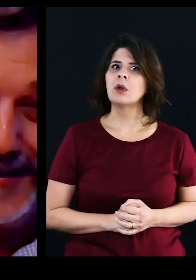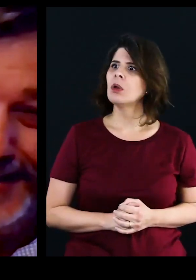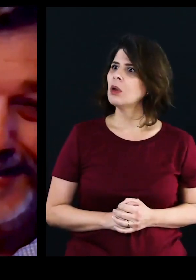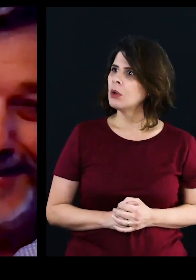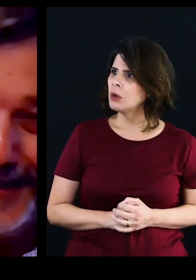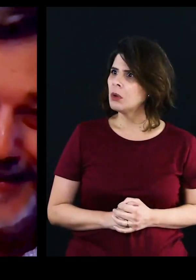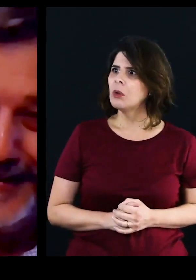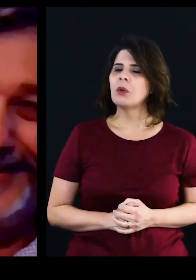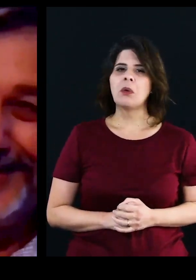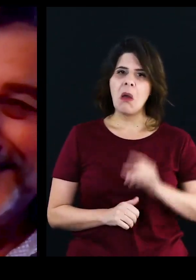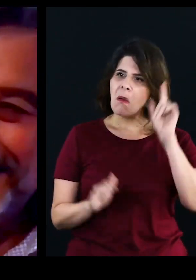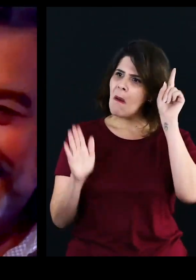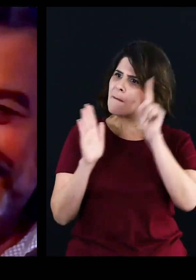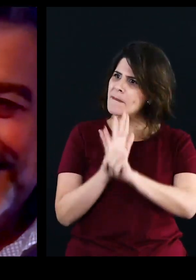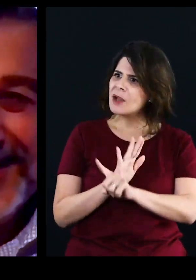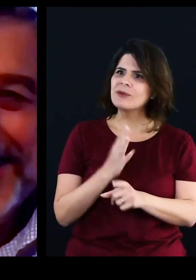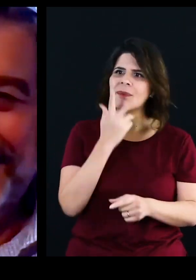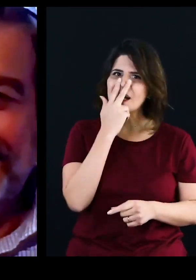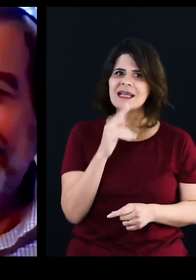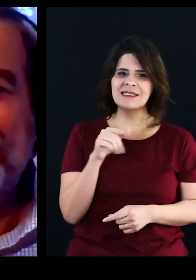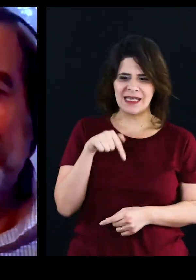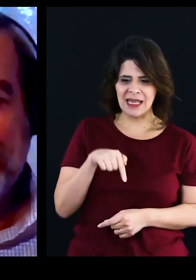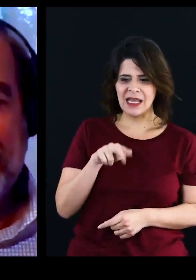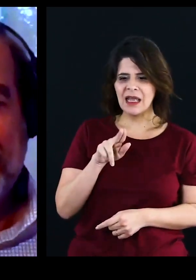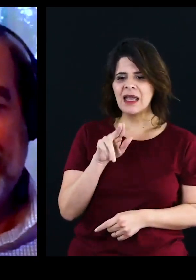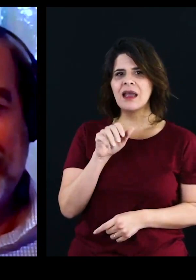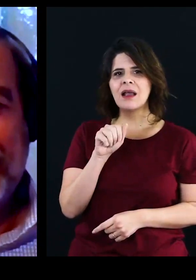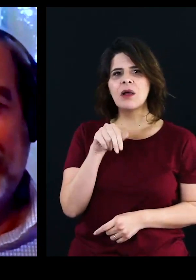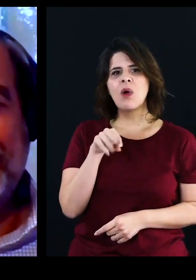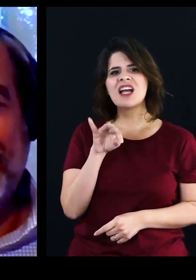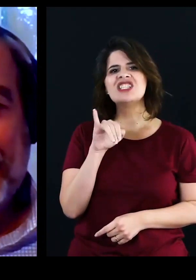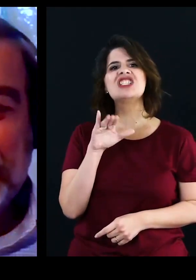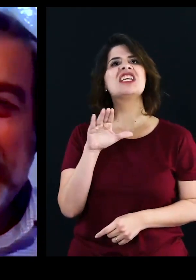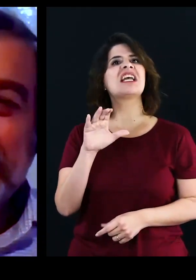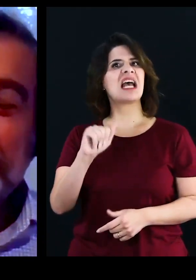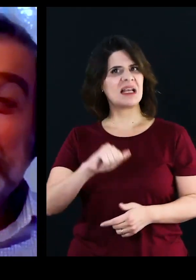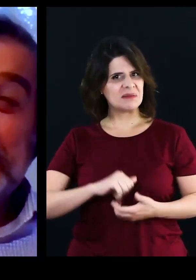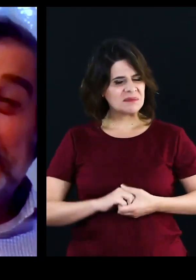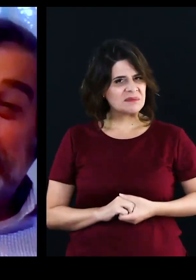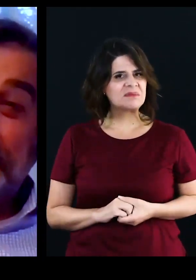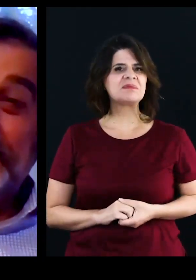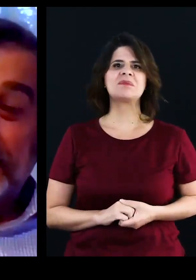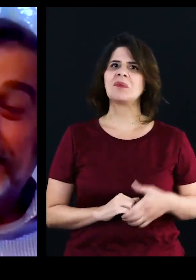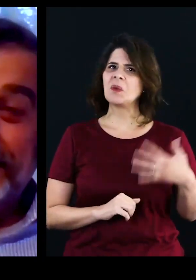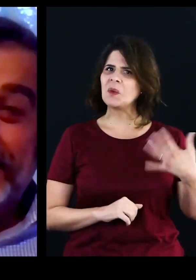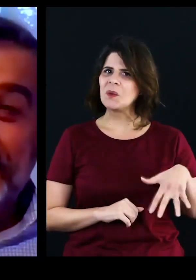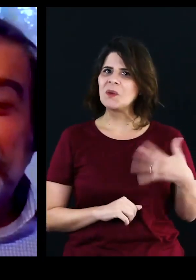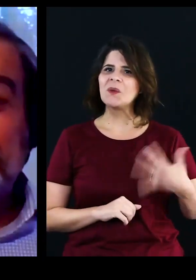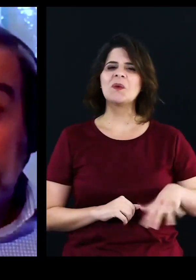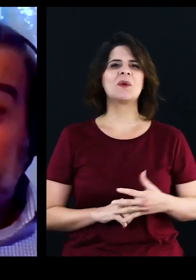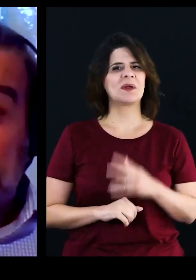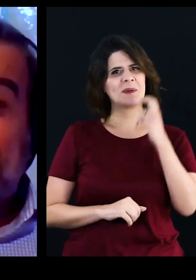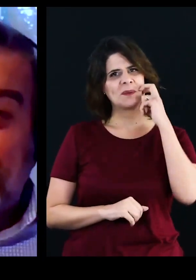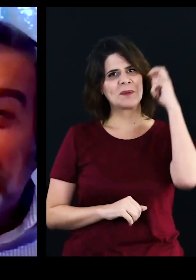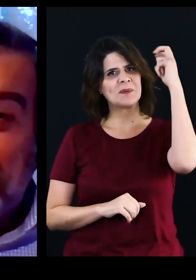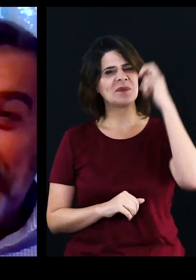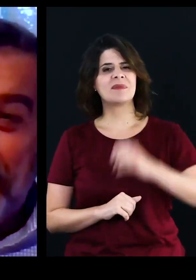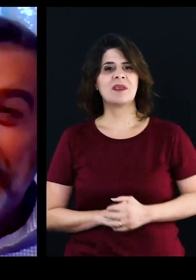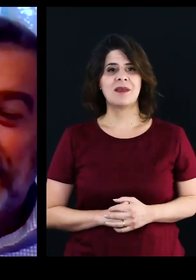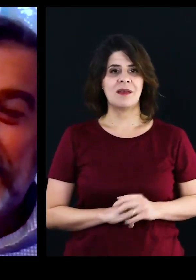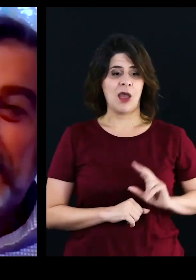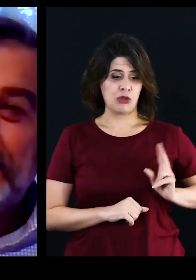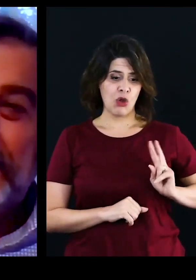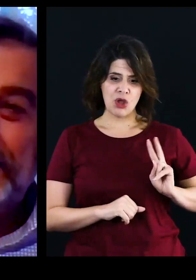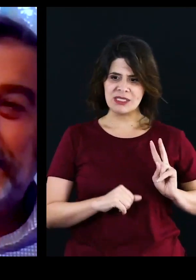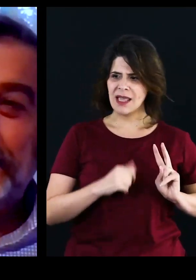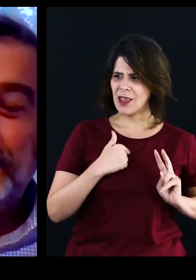né? Uma pergunta borgiana, se você quiser. Exatamente. E eu e a Beth vamos pensar um pouco